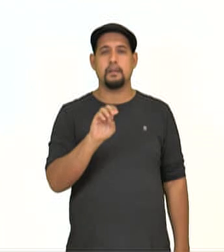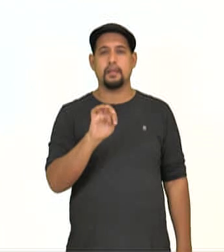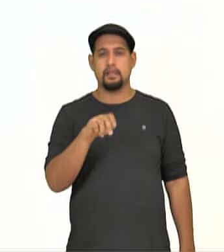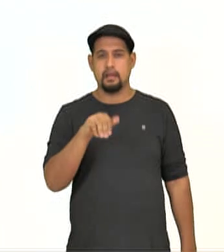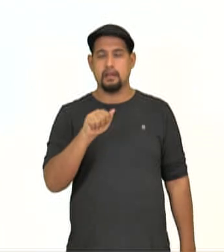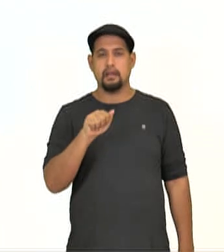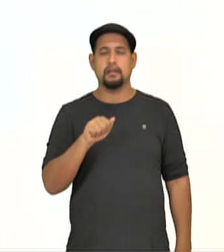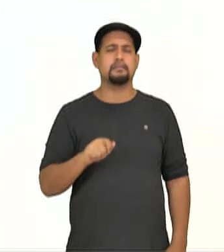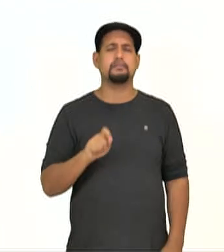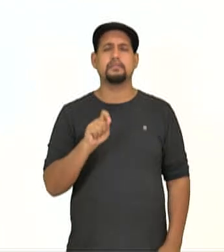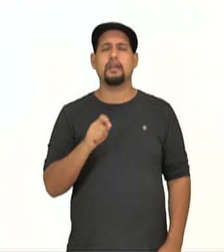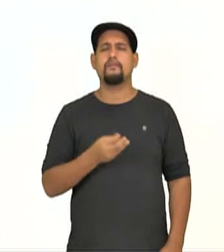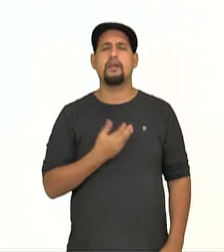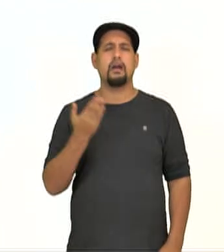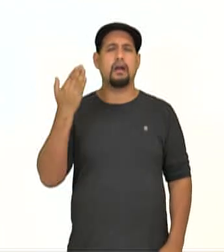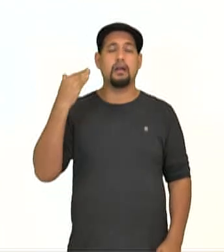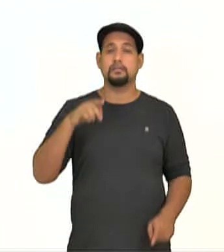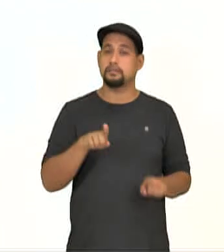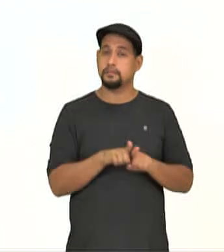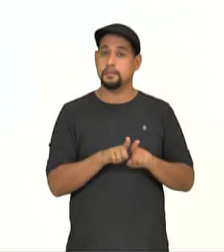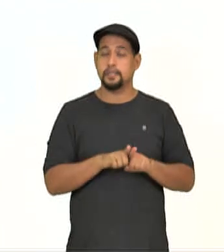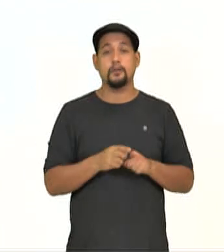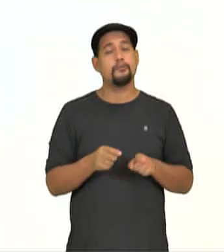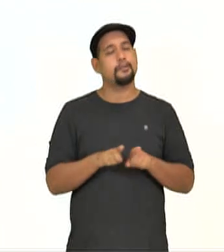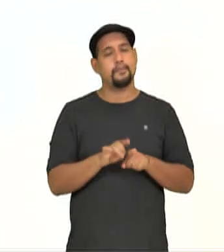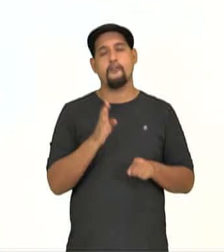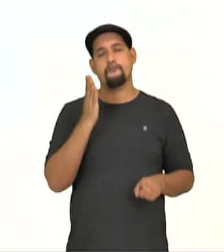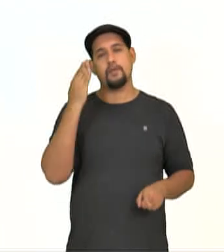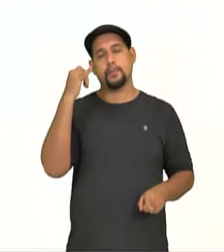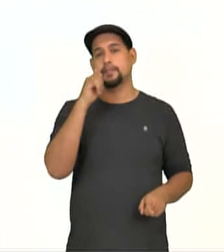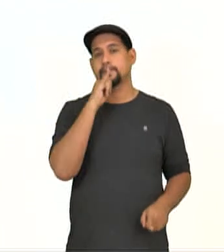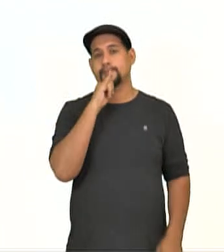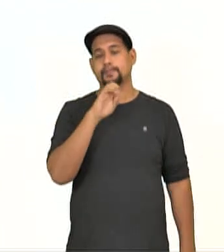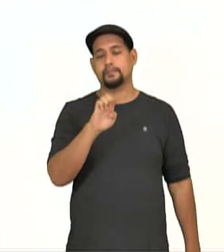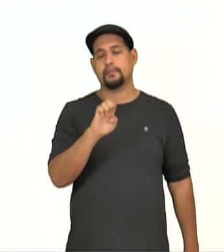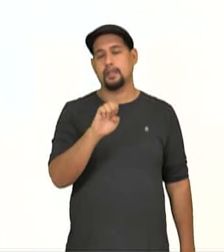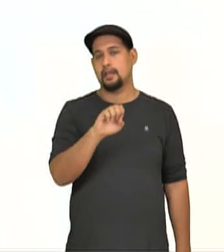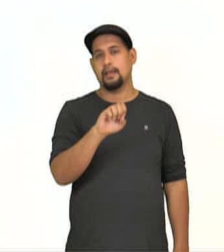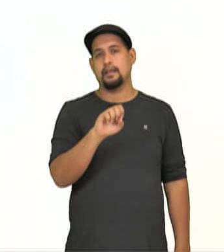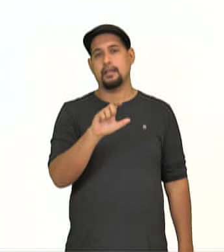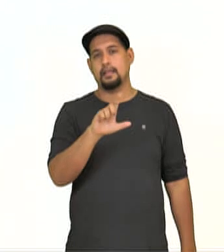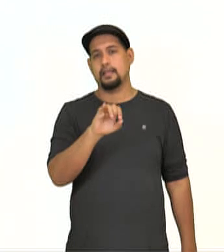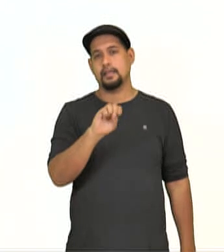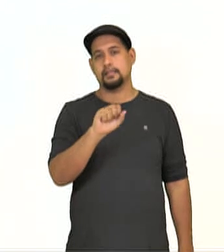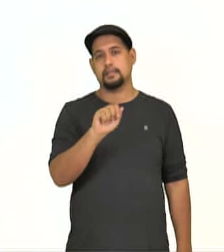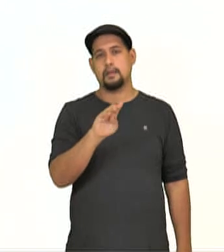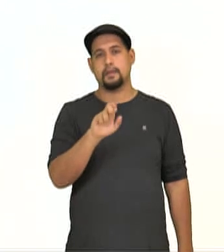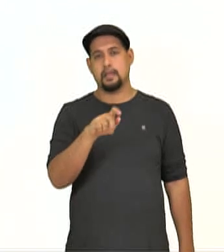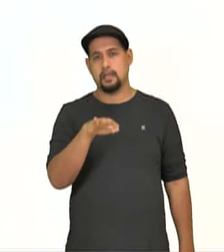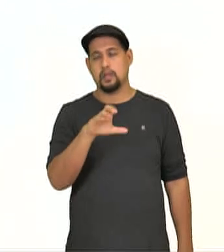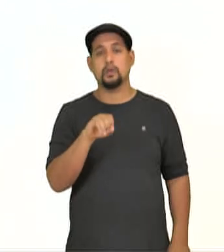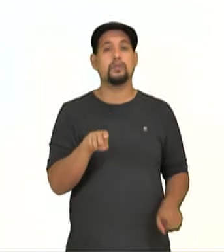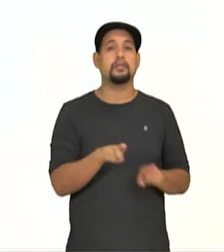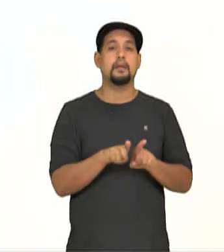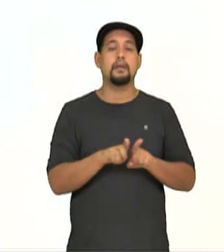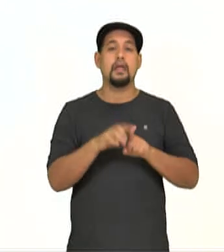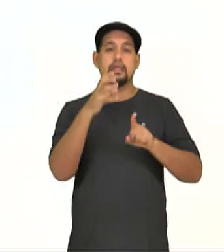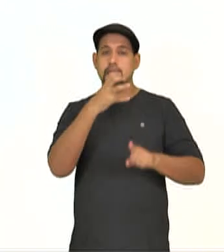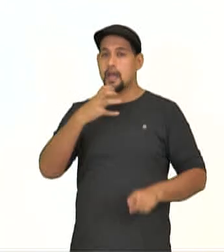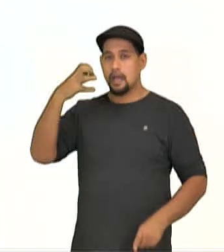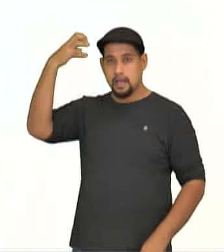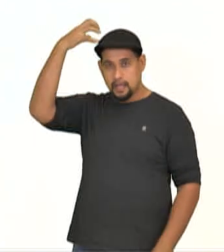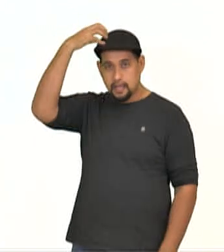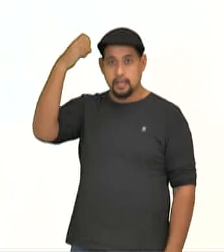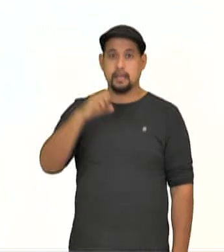período elisabetano, ou período também conhecido como isabelino, é o período associado ao reinado da rainha